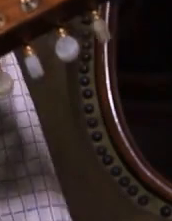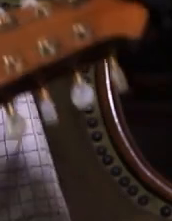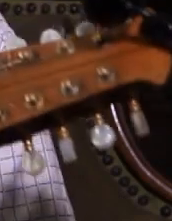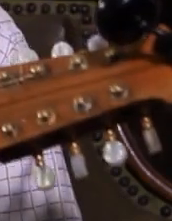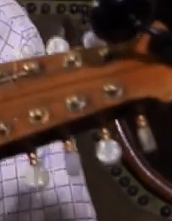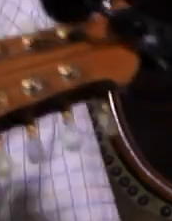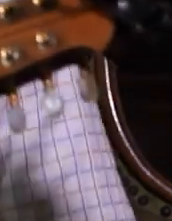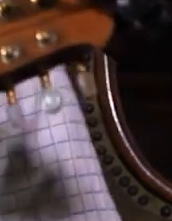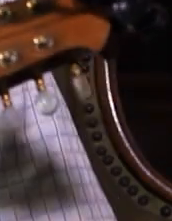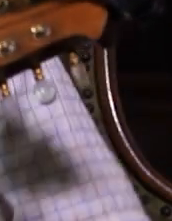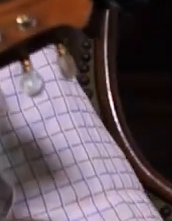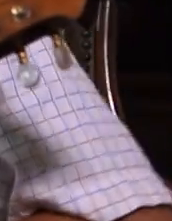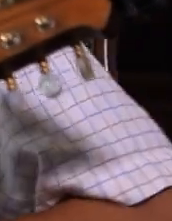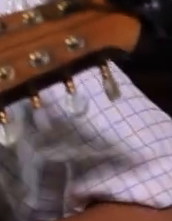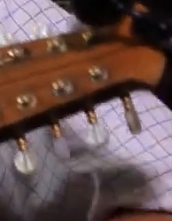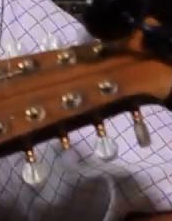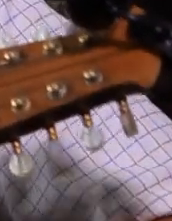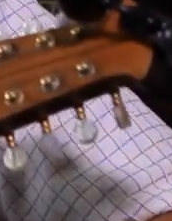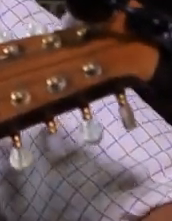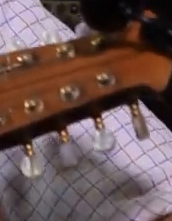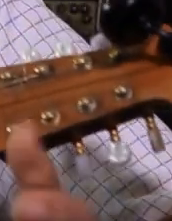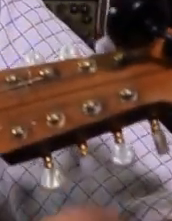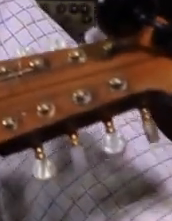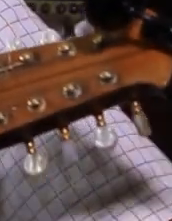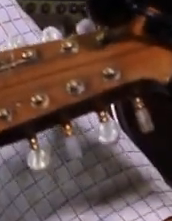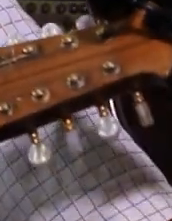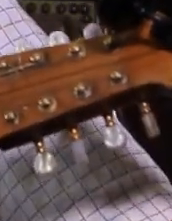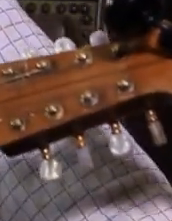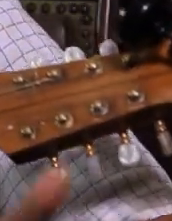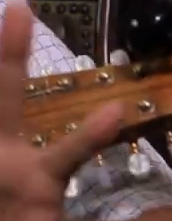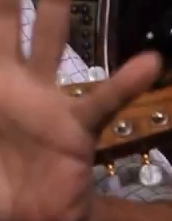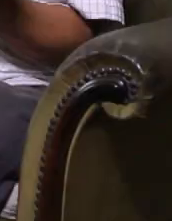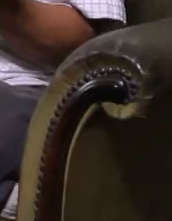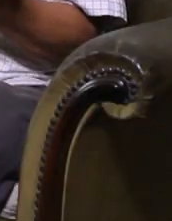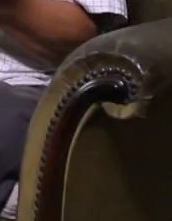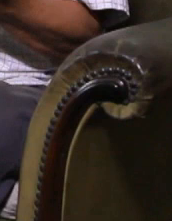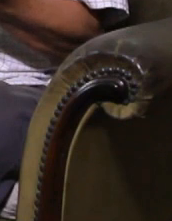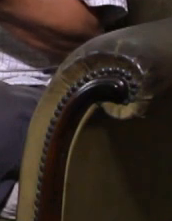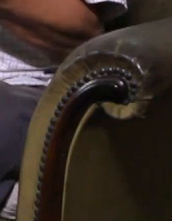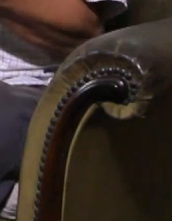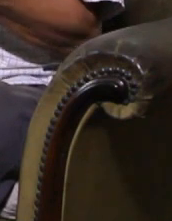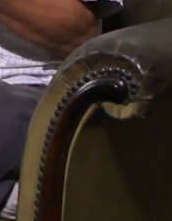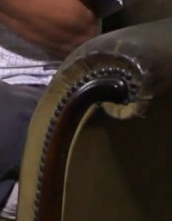que eu toco, eu faço a sequência harmônica por trás, né?